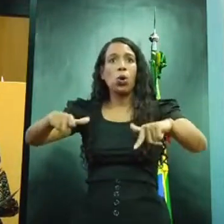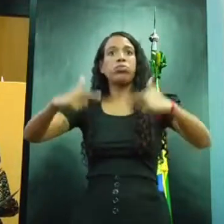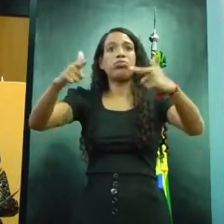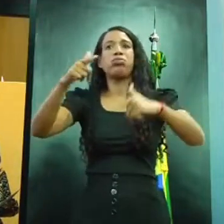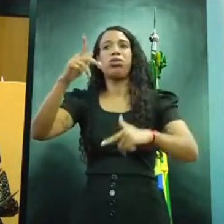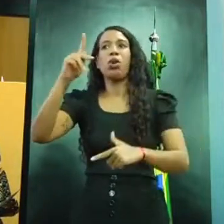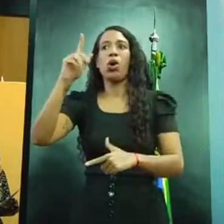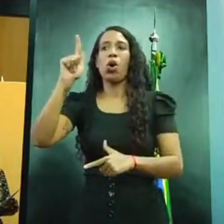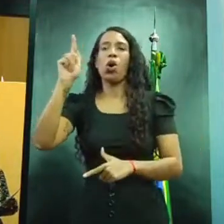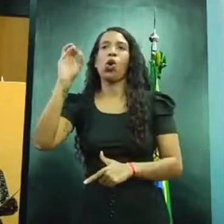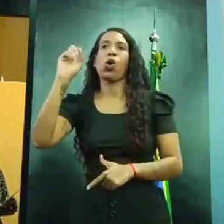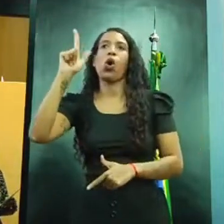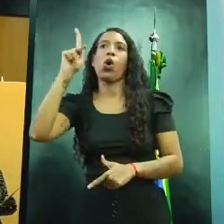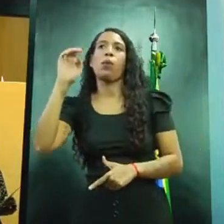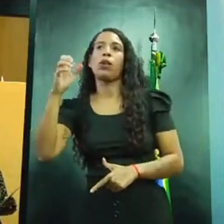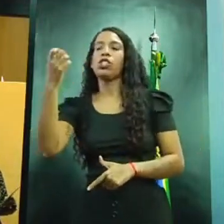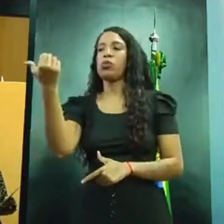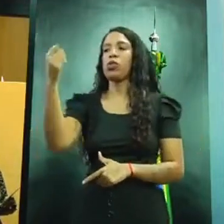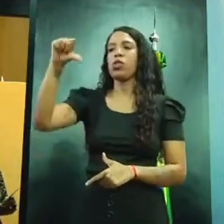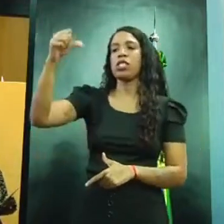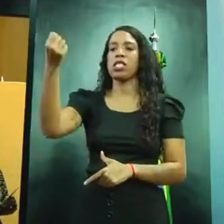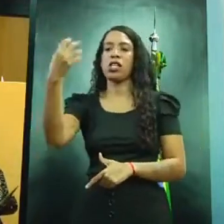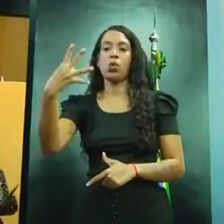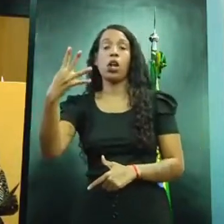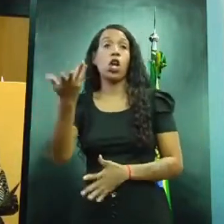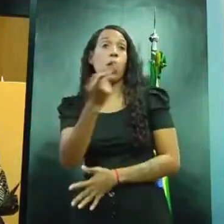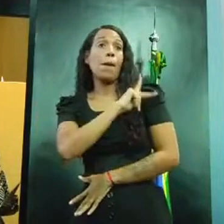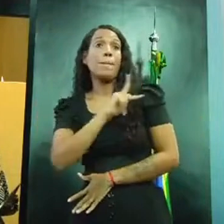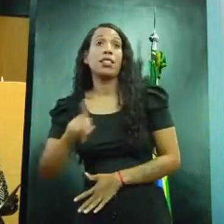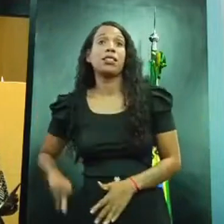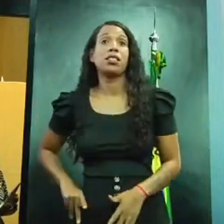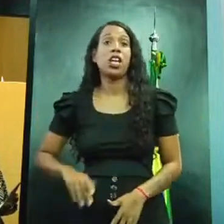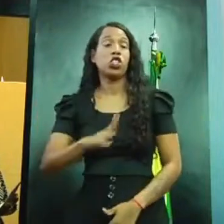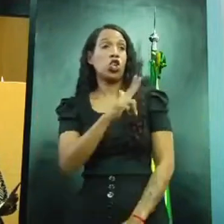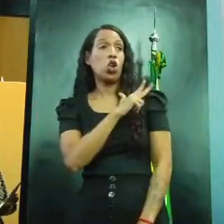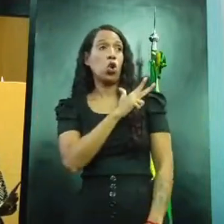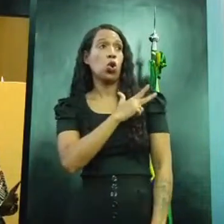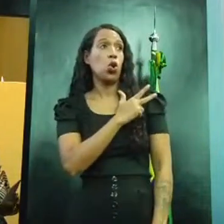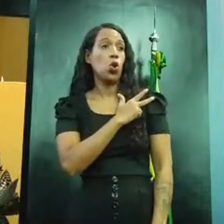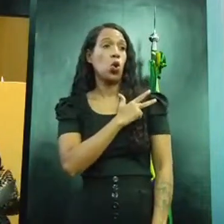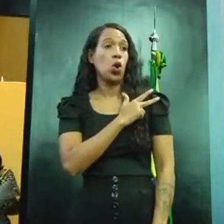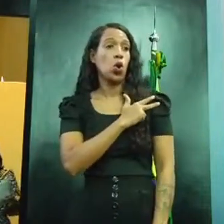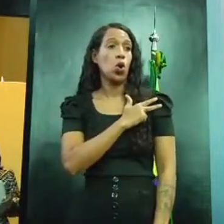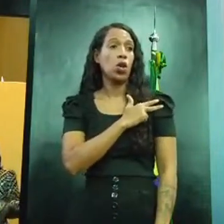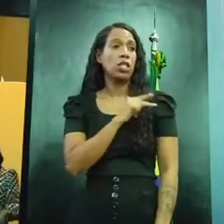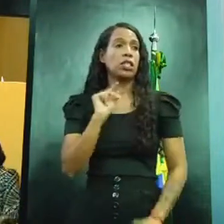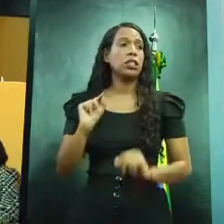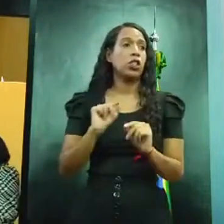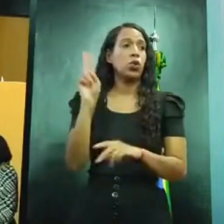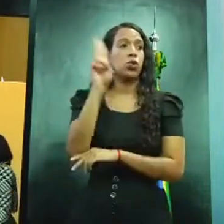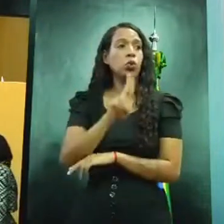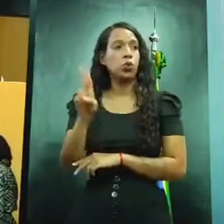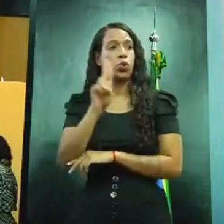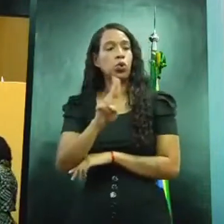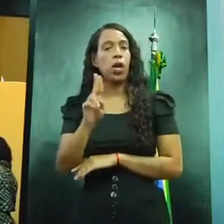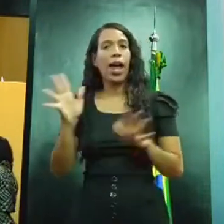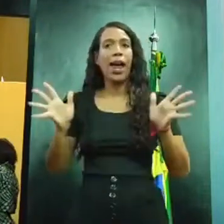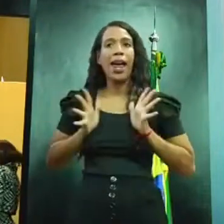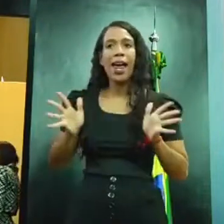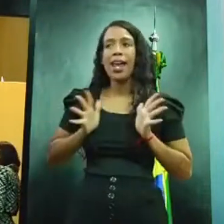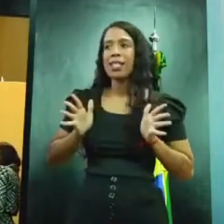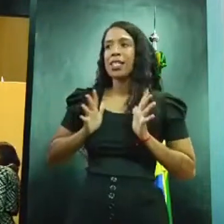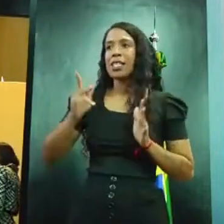de 64. E o presidente Lula, que ousou usar a nossa riqueza